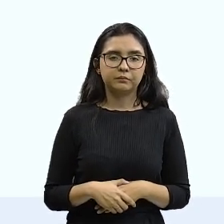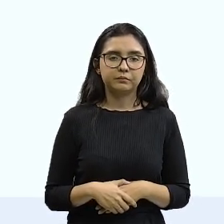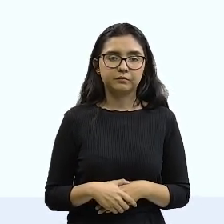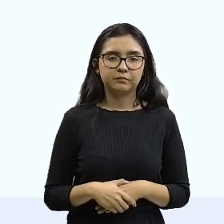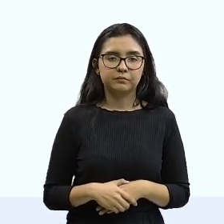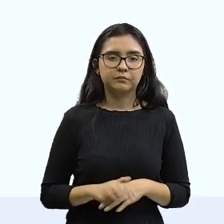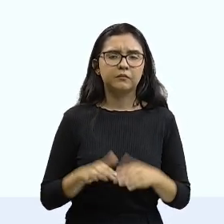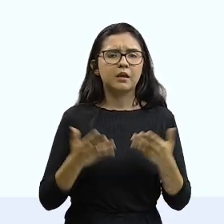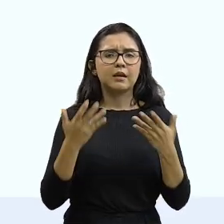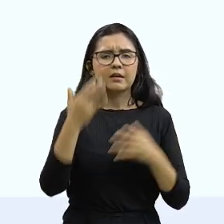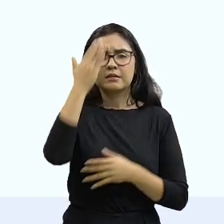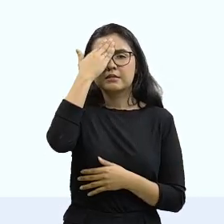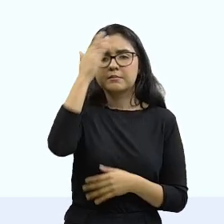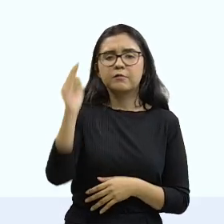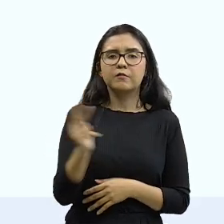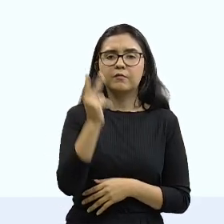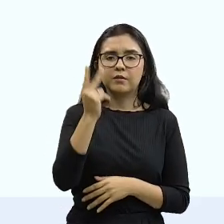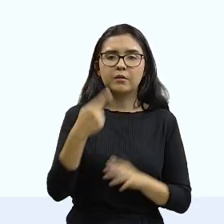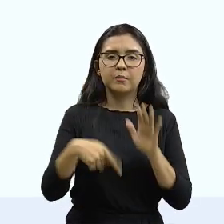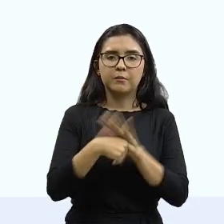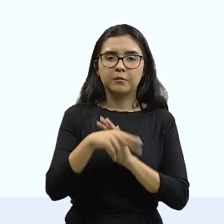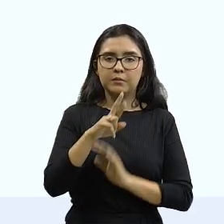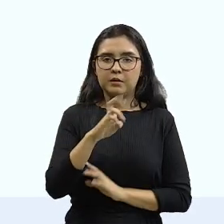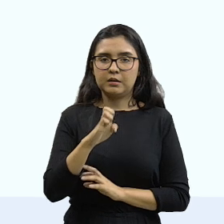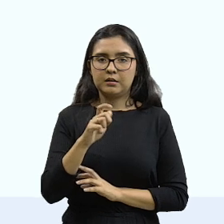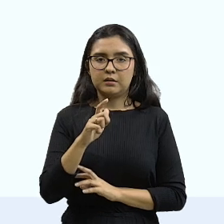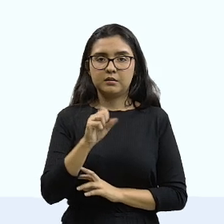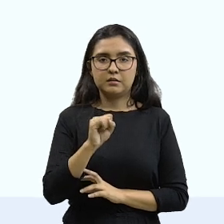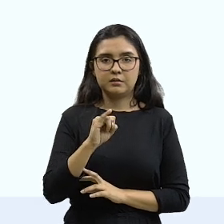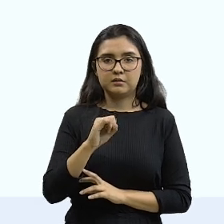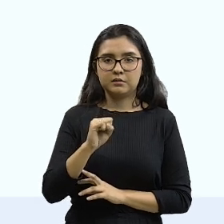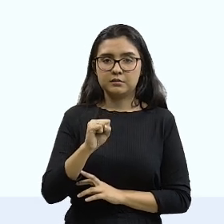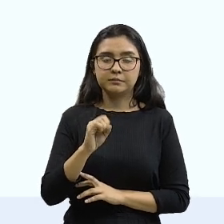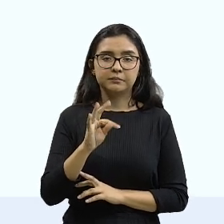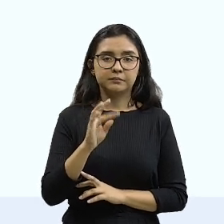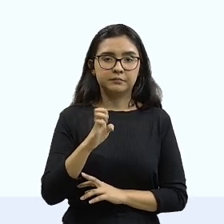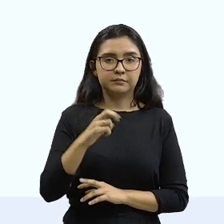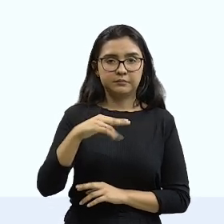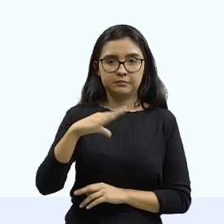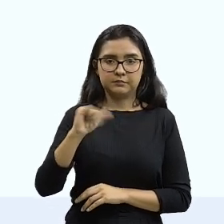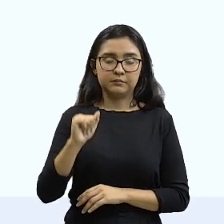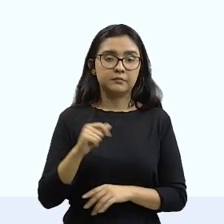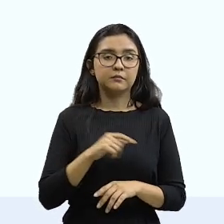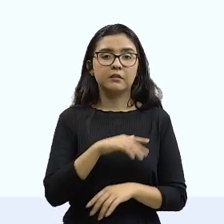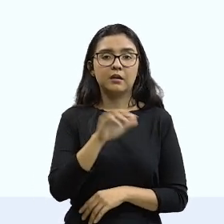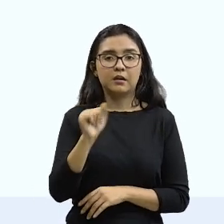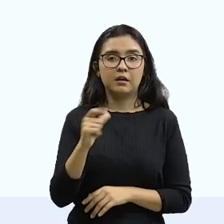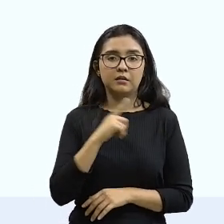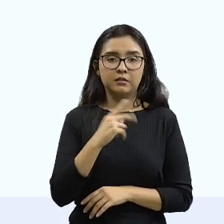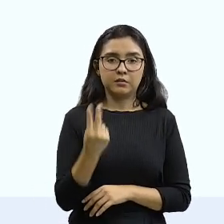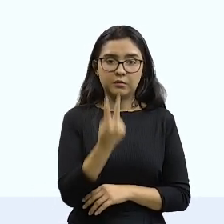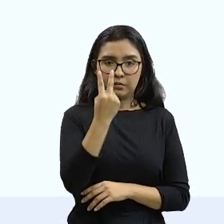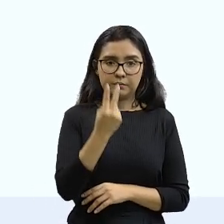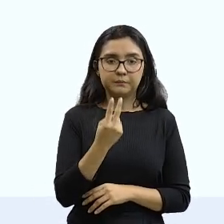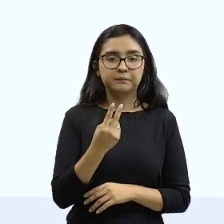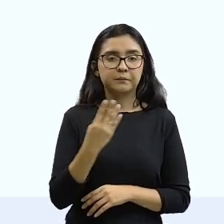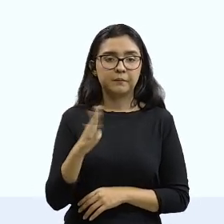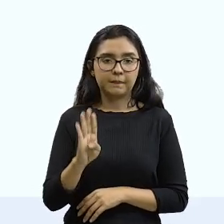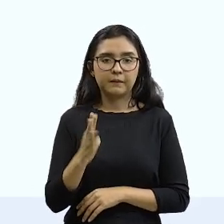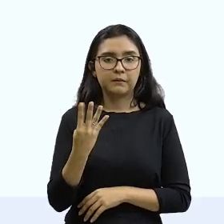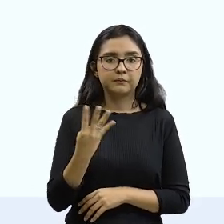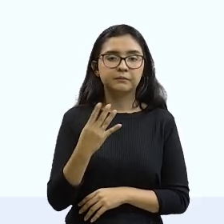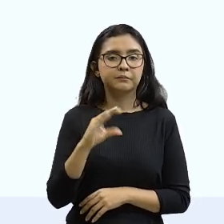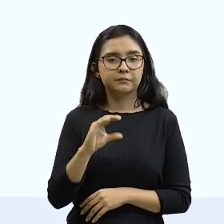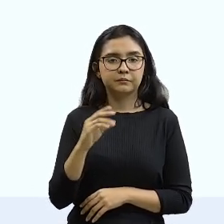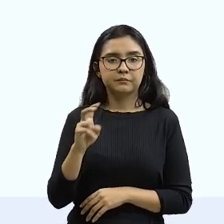Ele quer saber o valor da resistência interna desse gerador. Na letra A nós temos 2, na letra B nós temos 4,